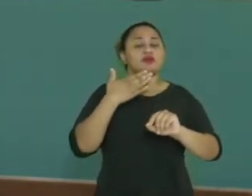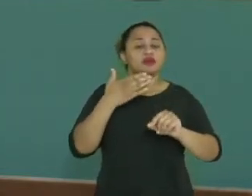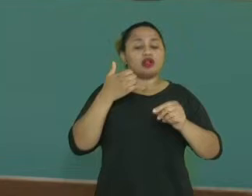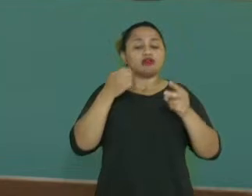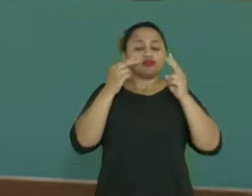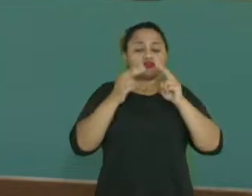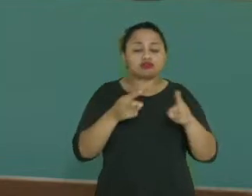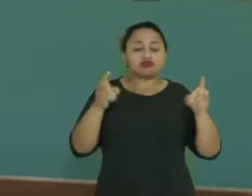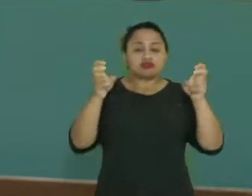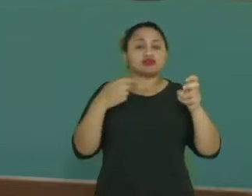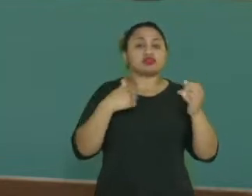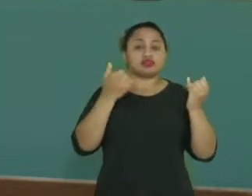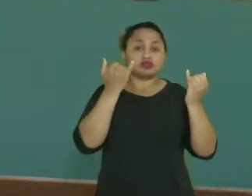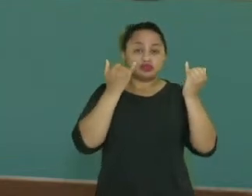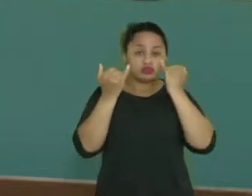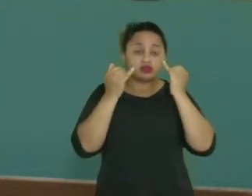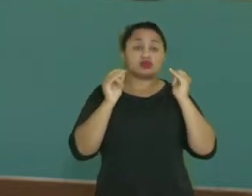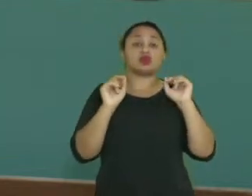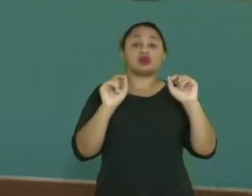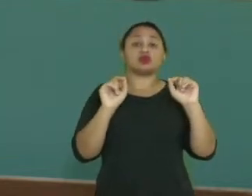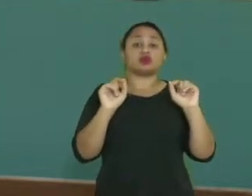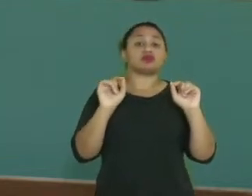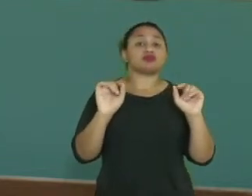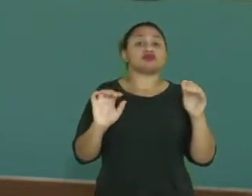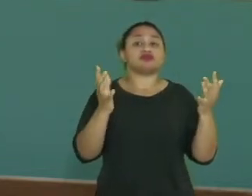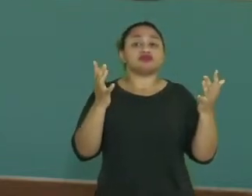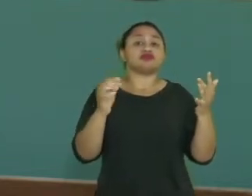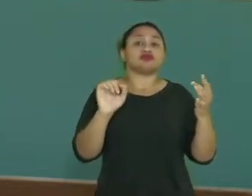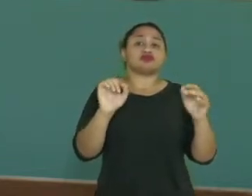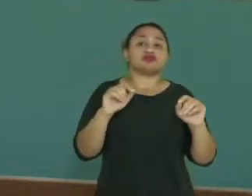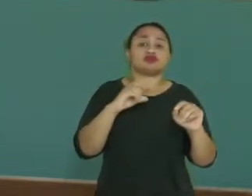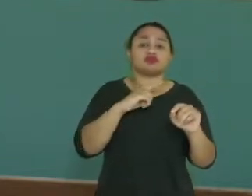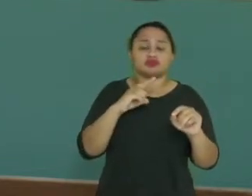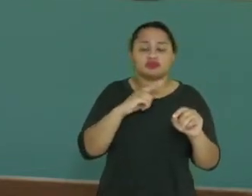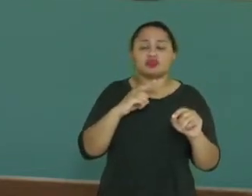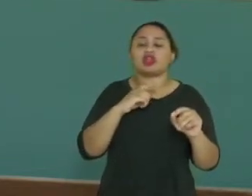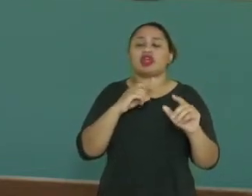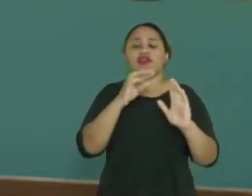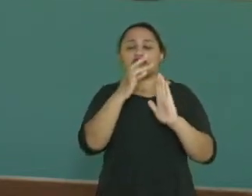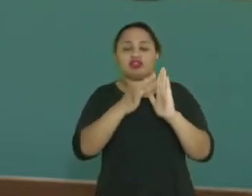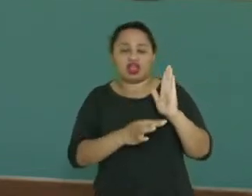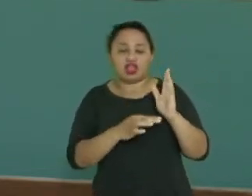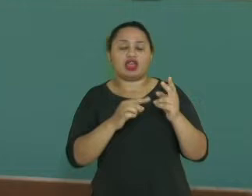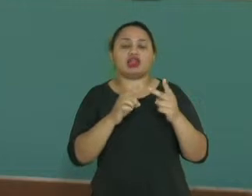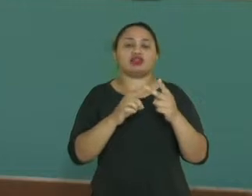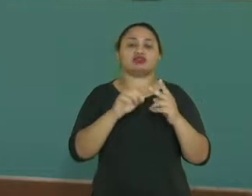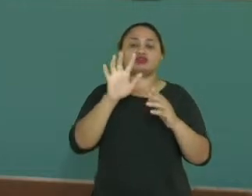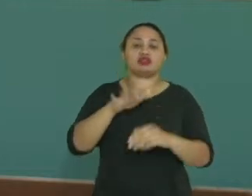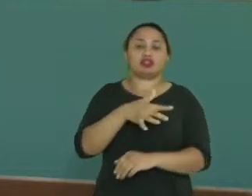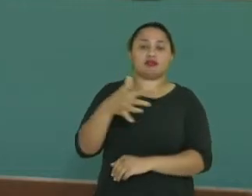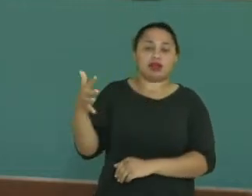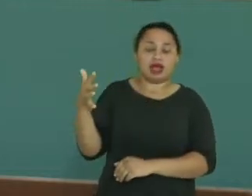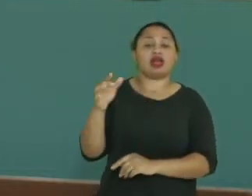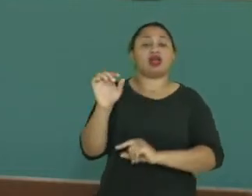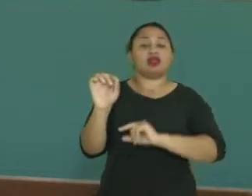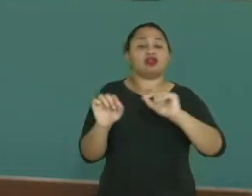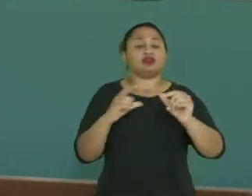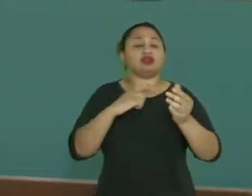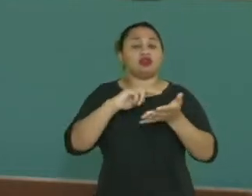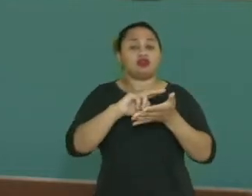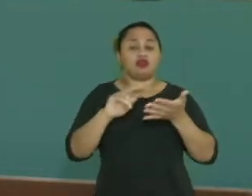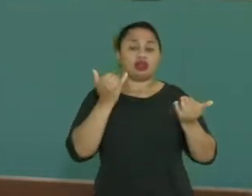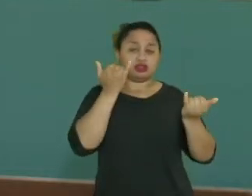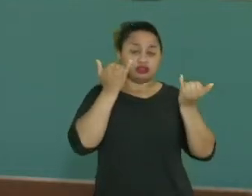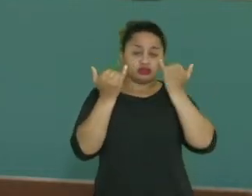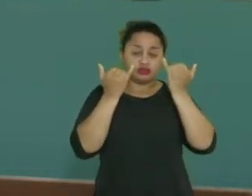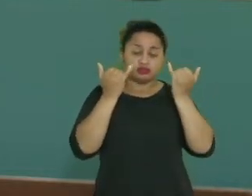de um determinado dado, que às vezes, quando eles estão compostos em textos, em tabelas, são muitas